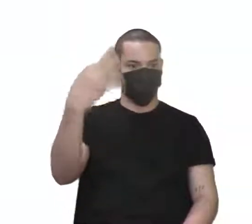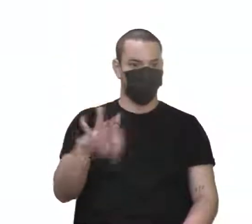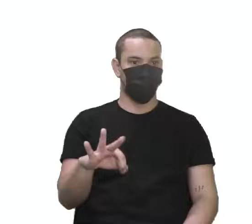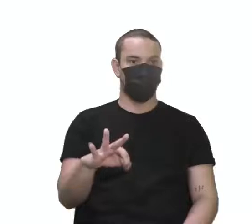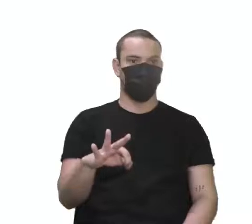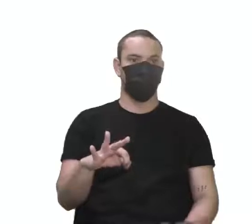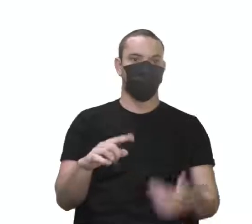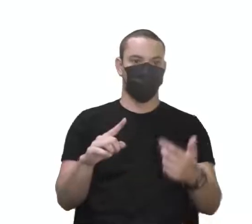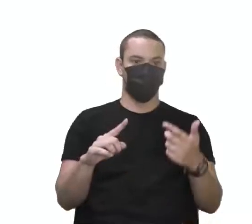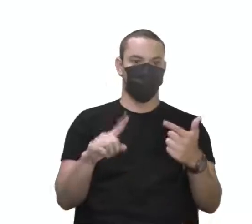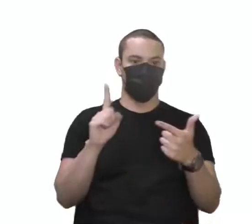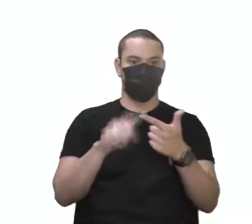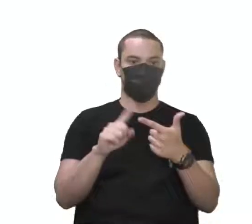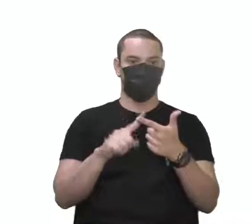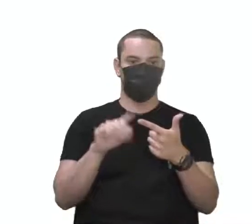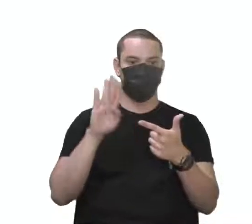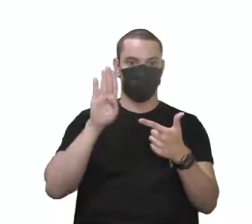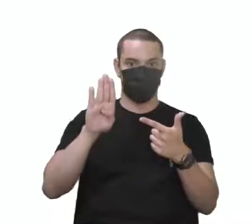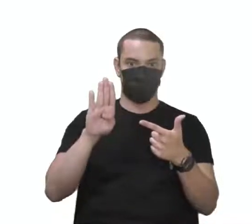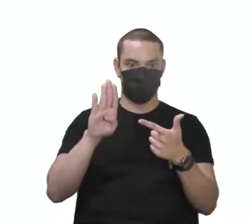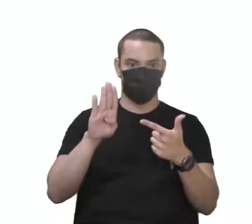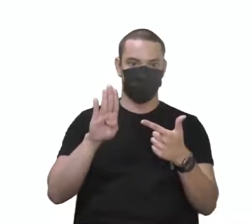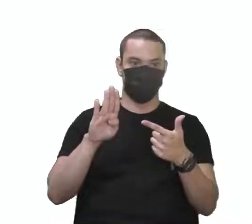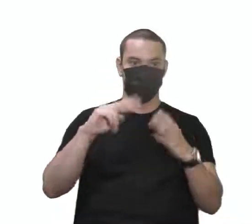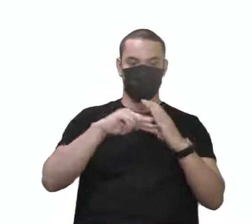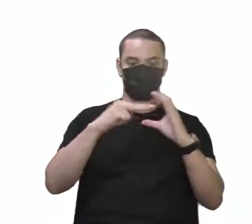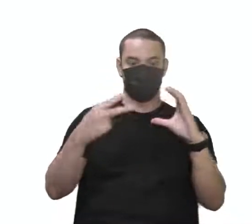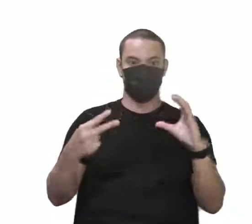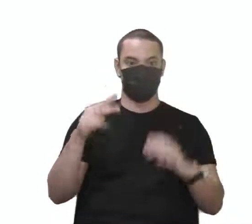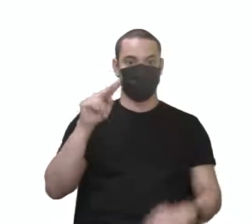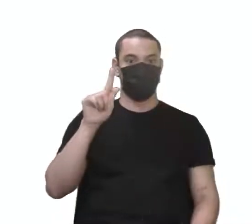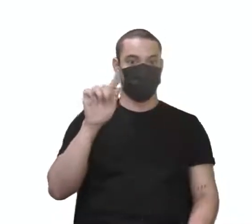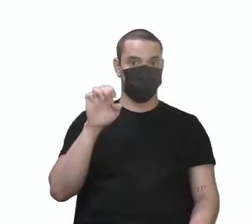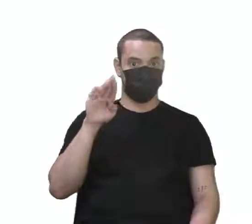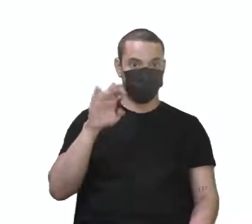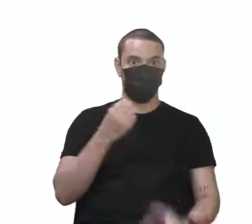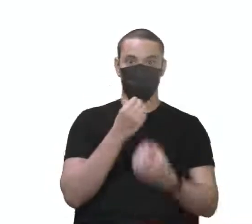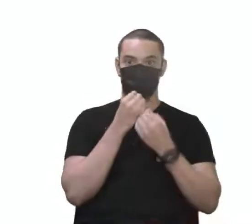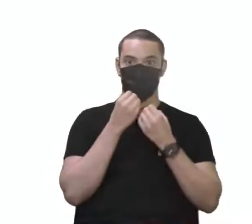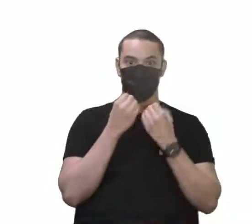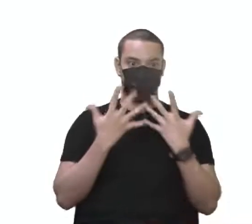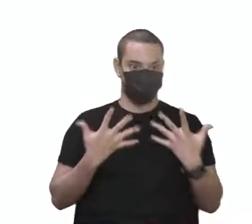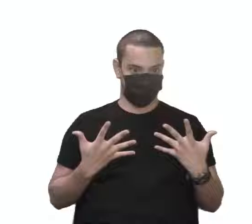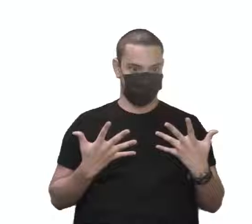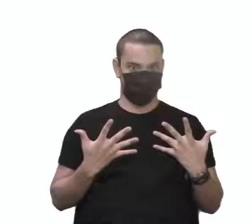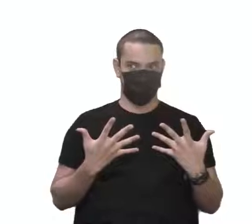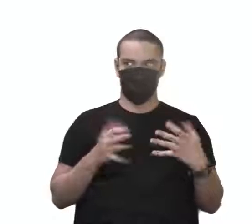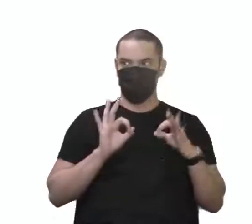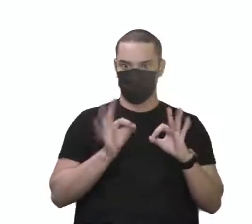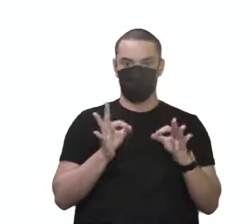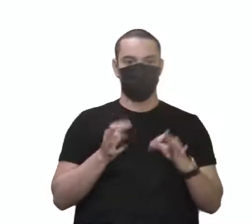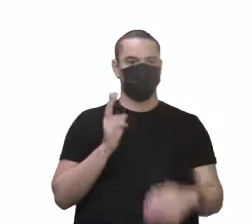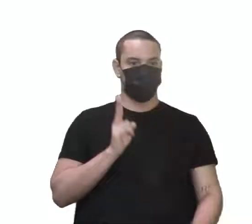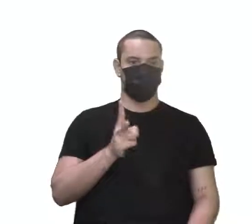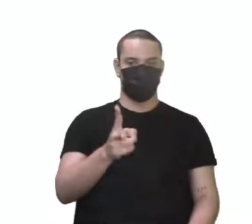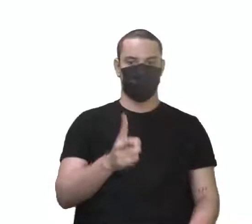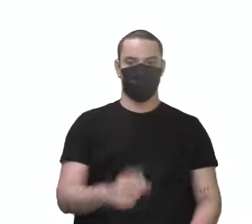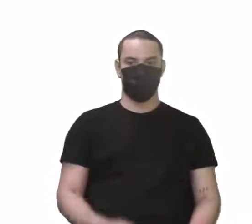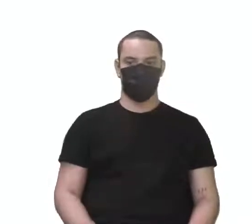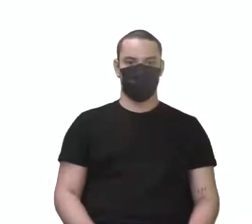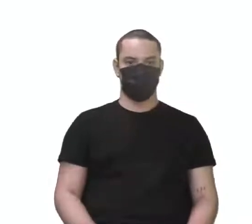questão, letra C de ou letra B de muito bom, tá? Vamos seguindo então,